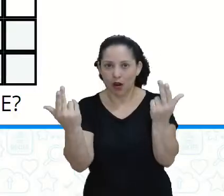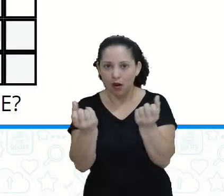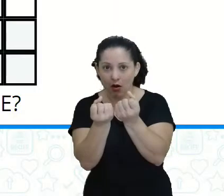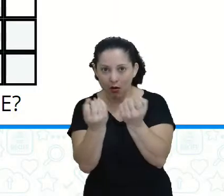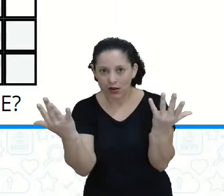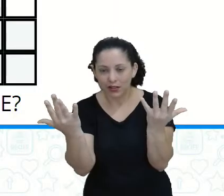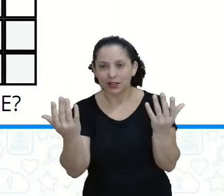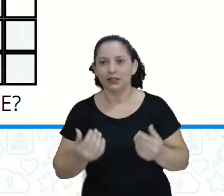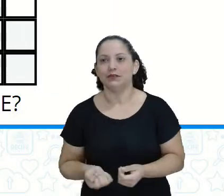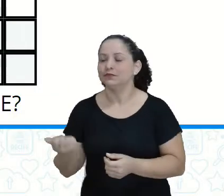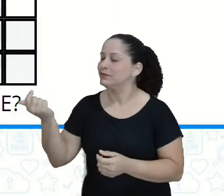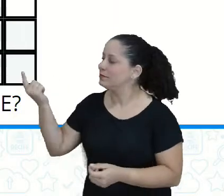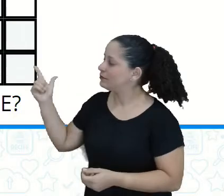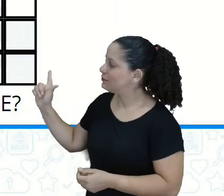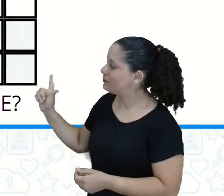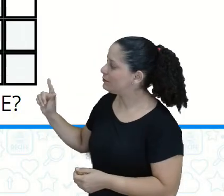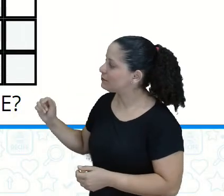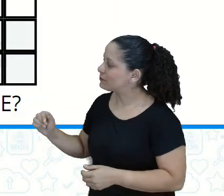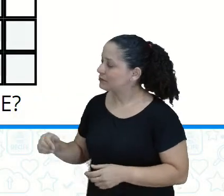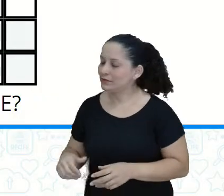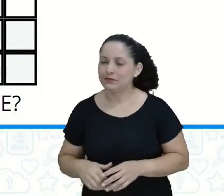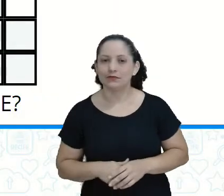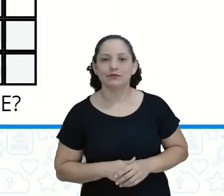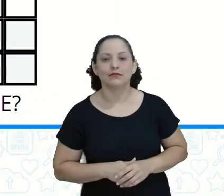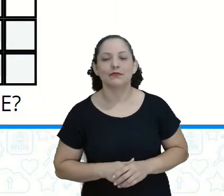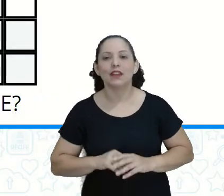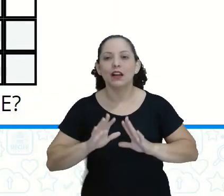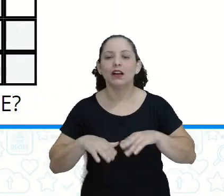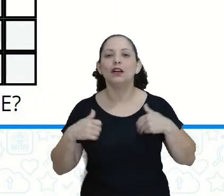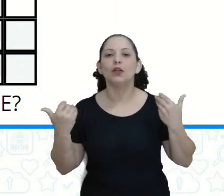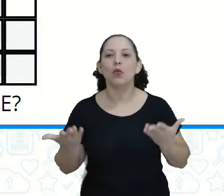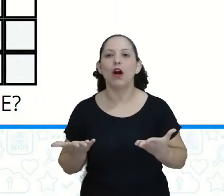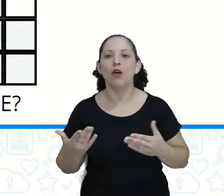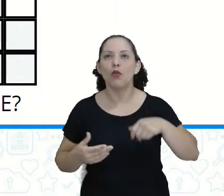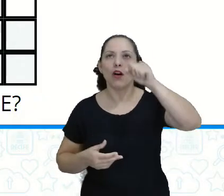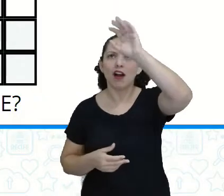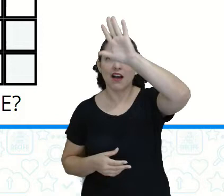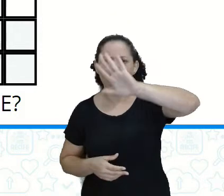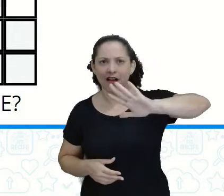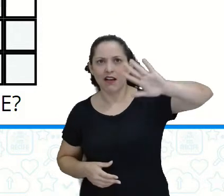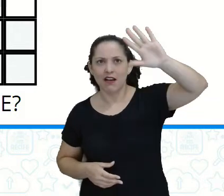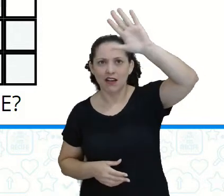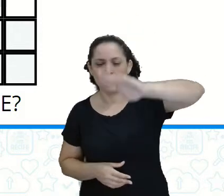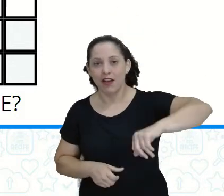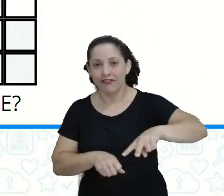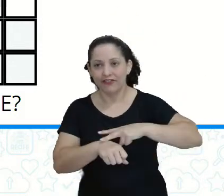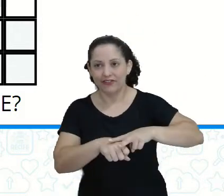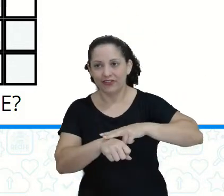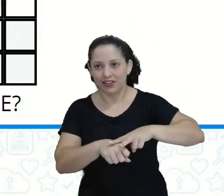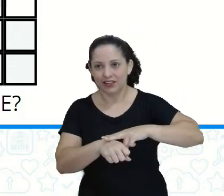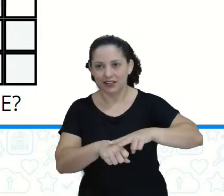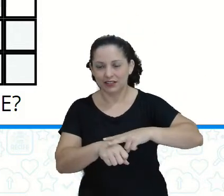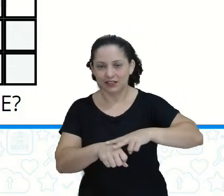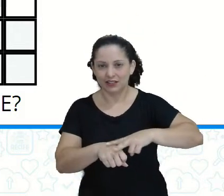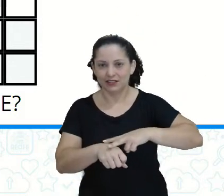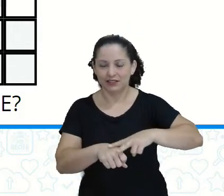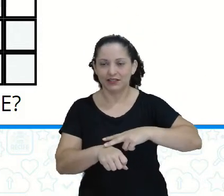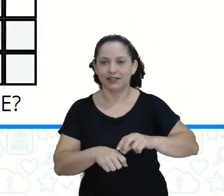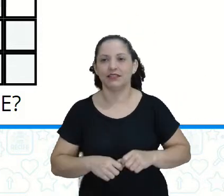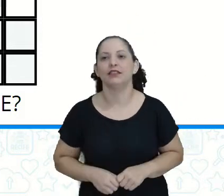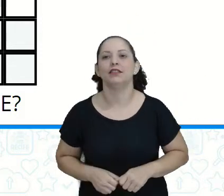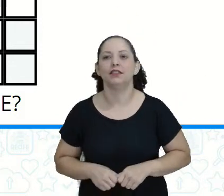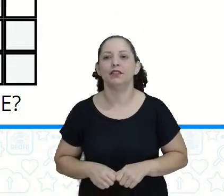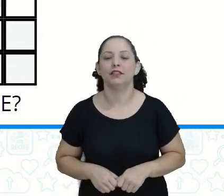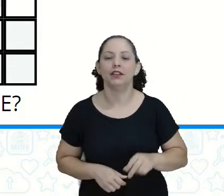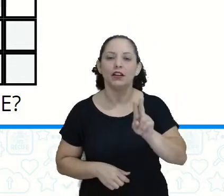para mais uma. Observem aí. Qual a área do polígono verde? Se você utilizar como unidade